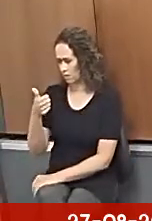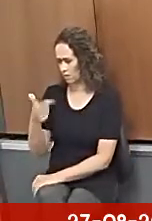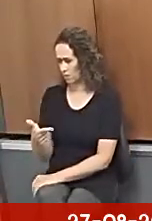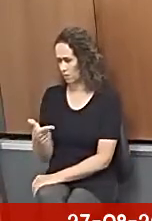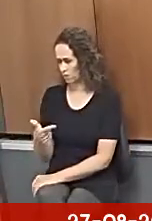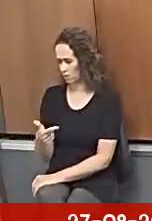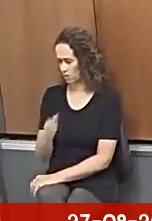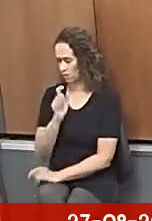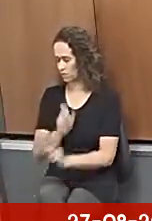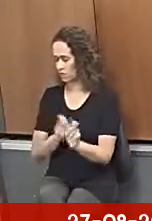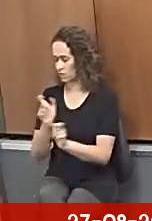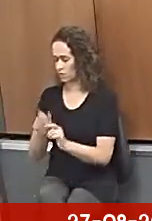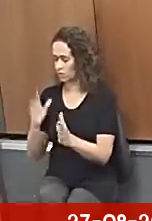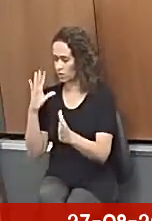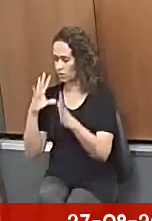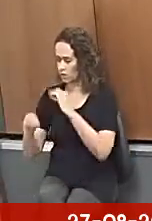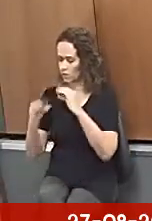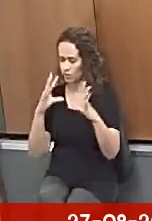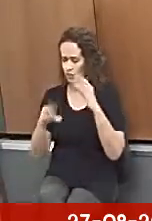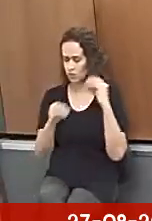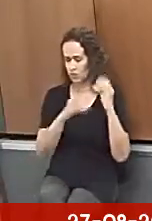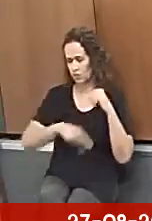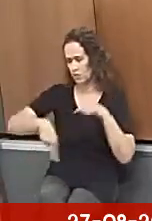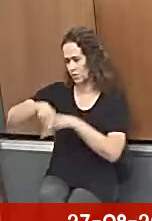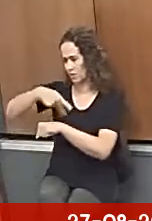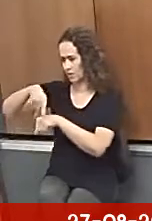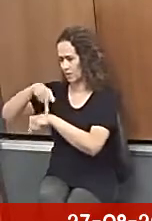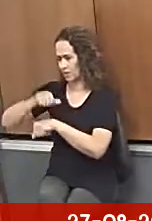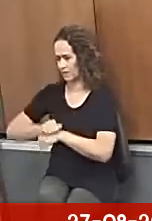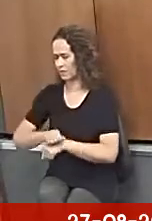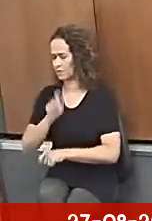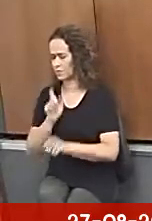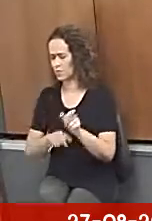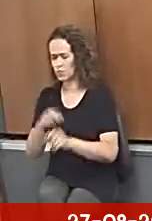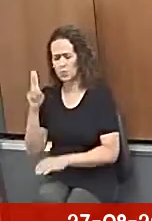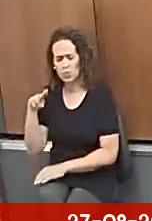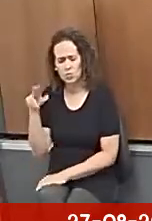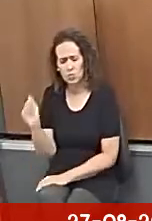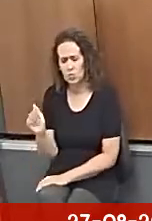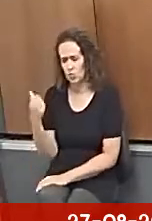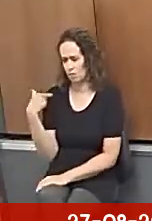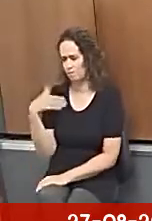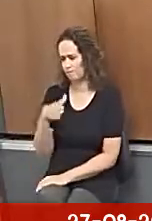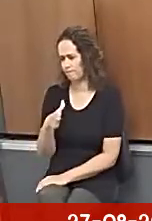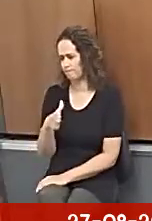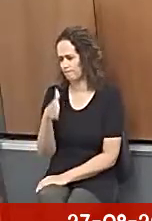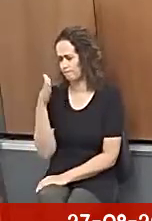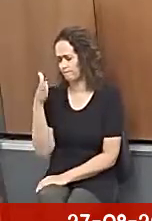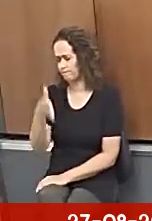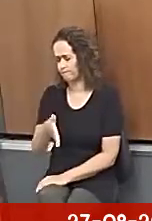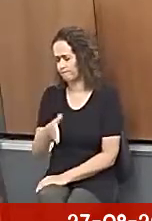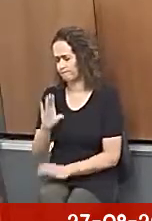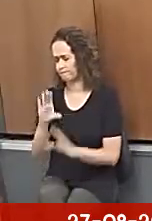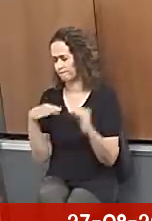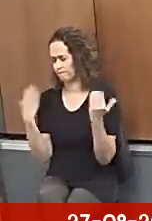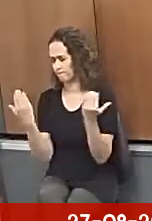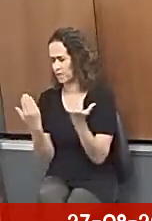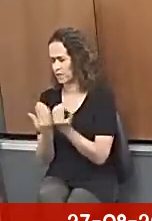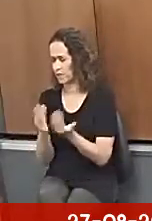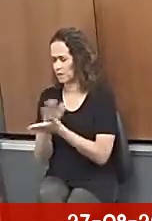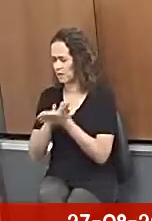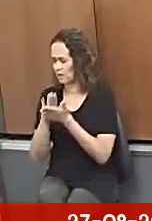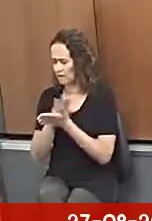diferentes pessoas que nunca tinha ido aos nenhum estádio futebol na vida que fazem parte de um projeto social do